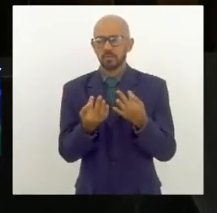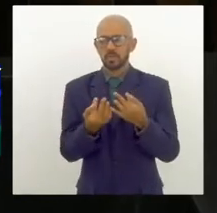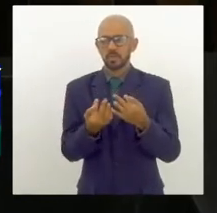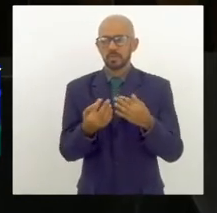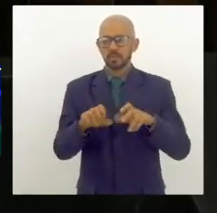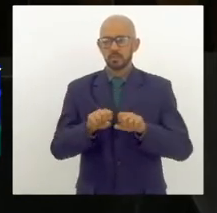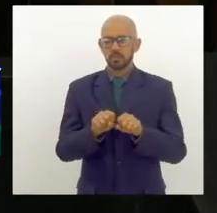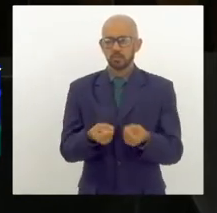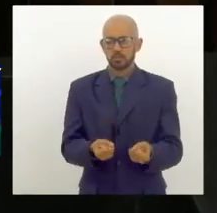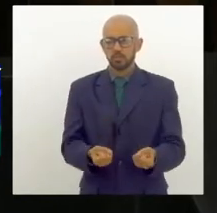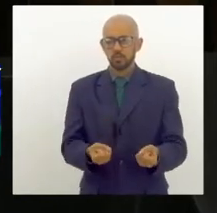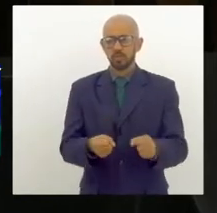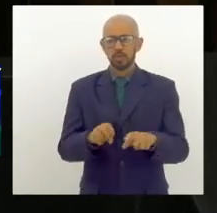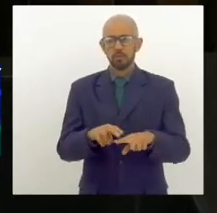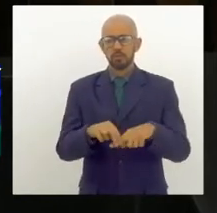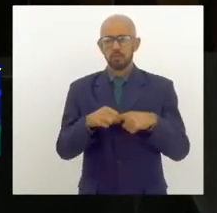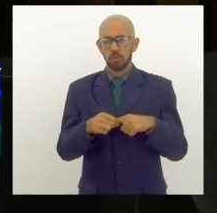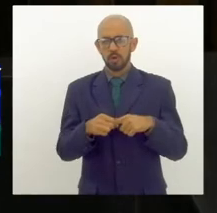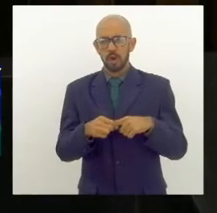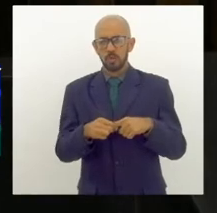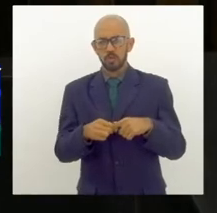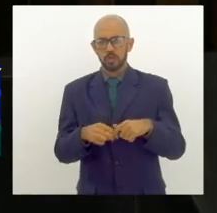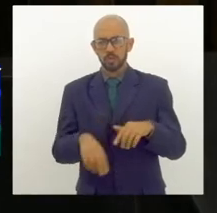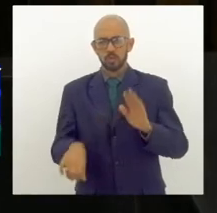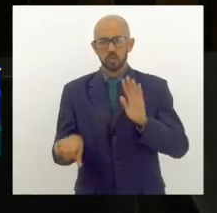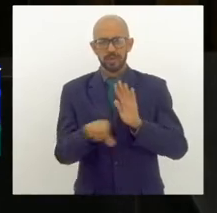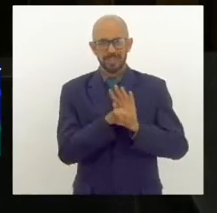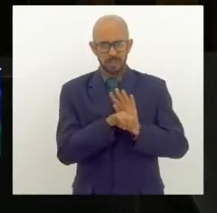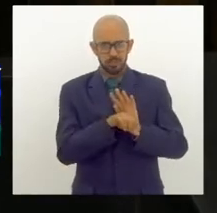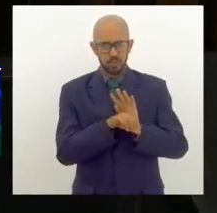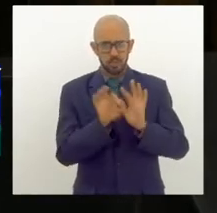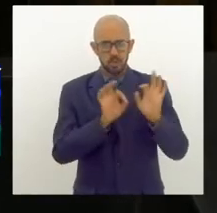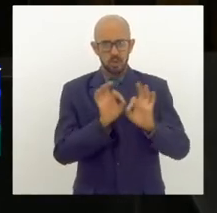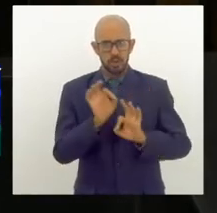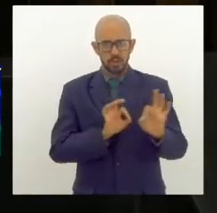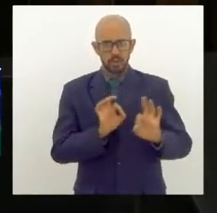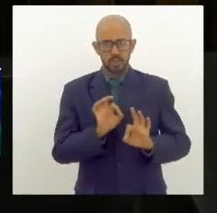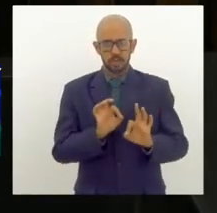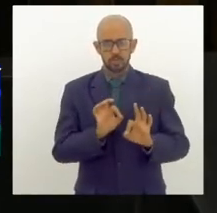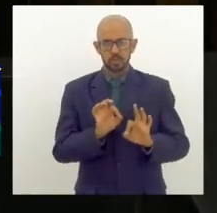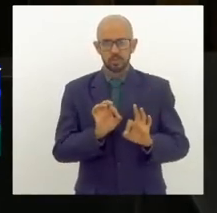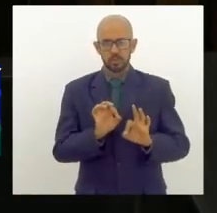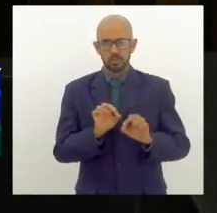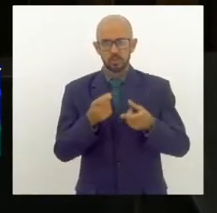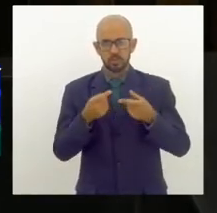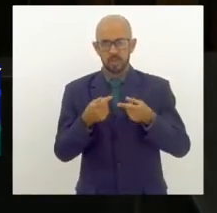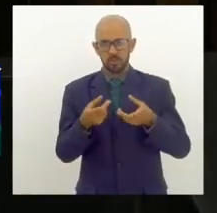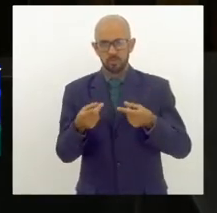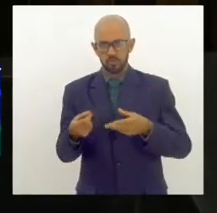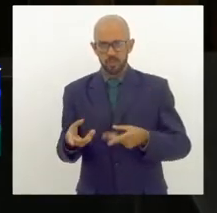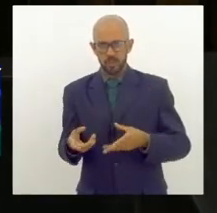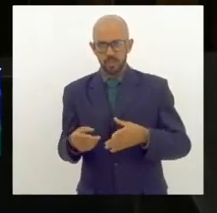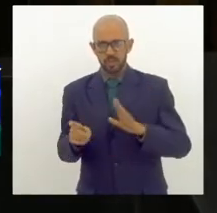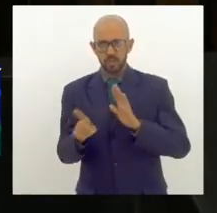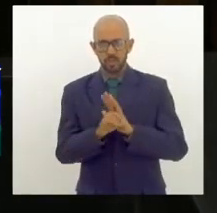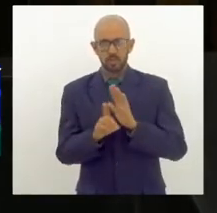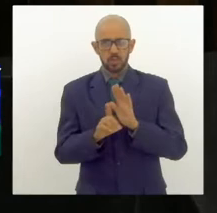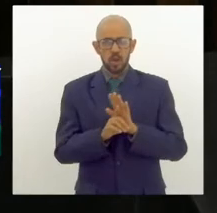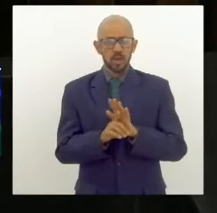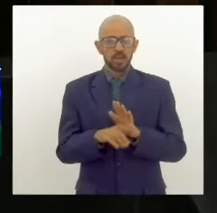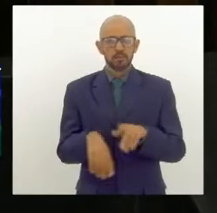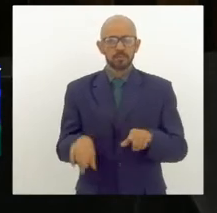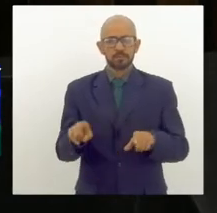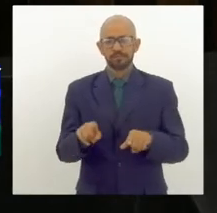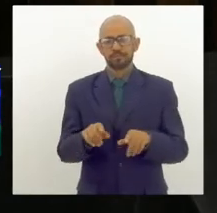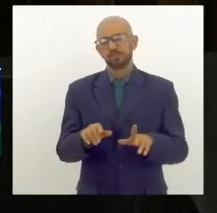crime organizado, o narcoterrorismo em torno do comércio ilegal da droga.